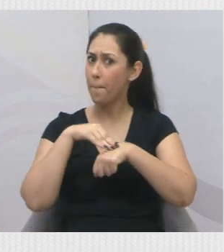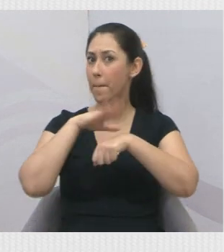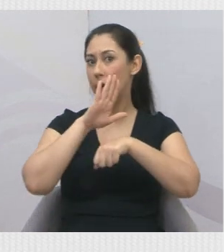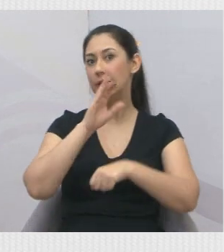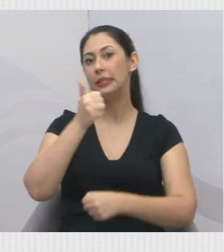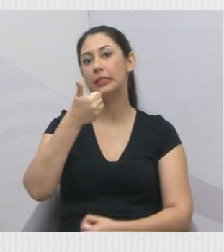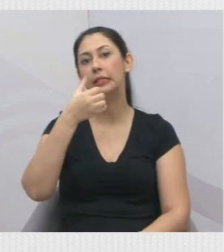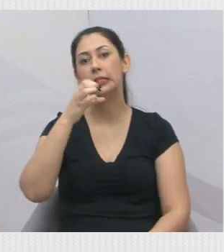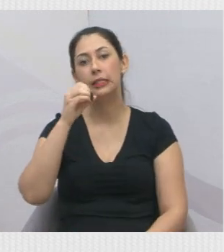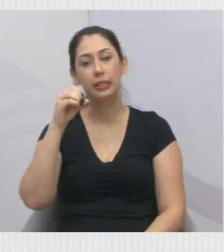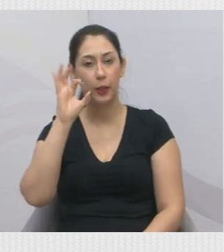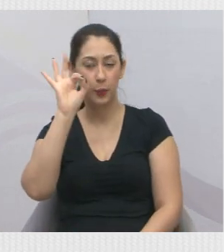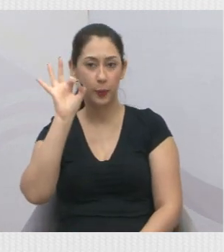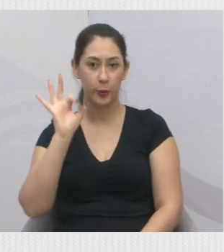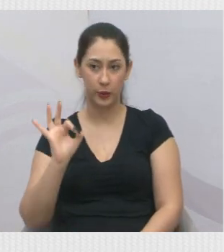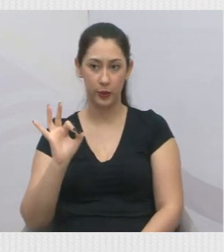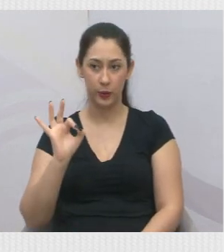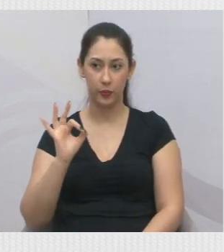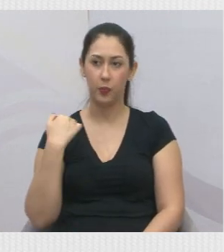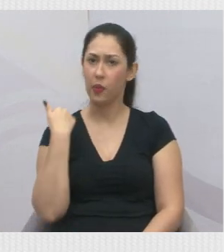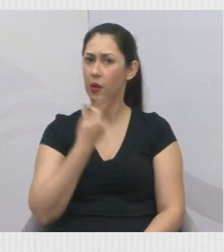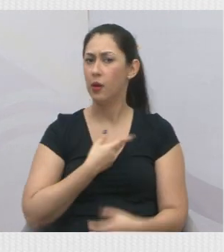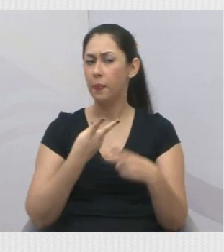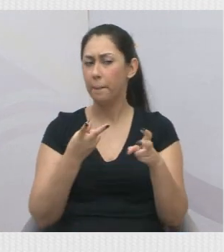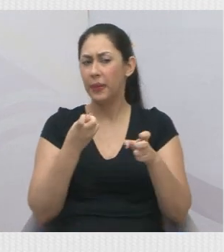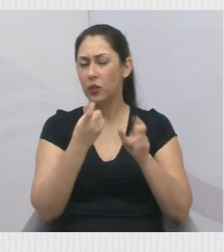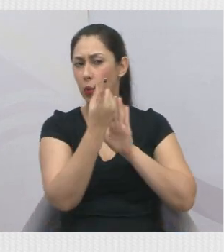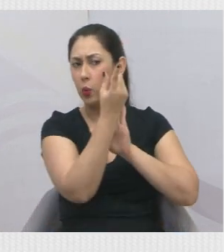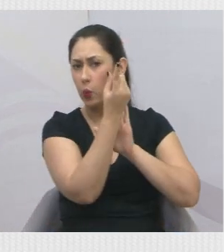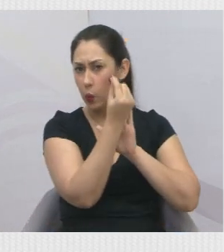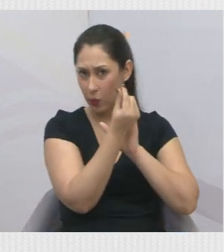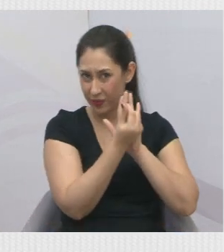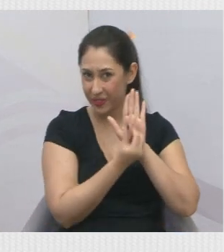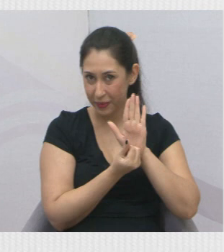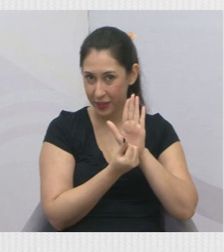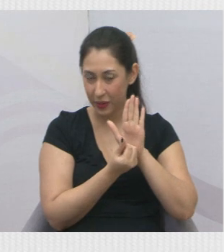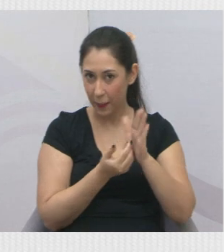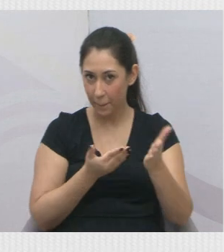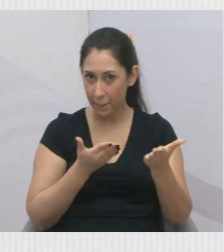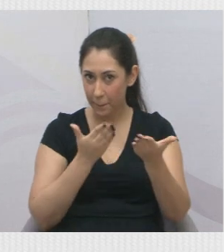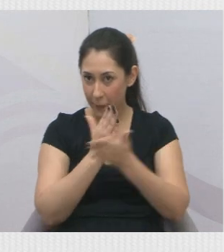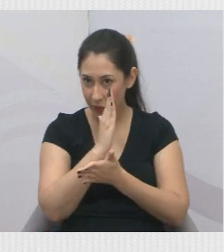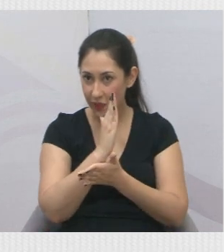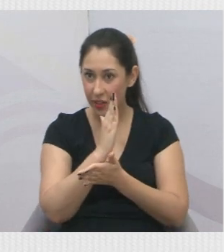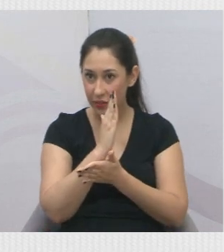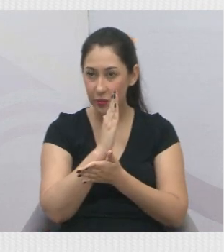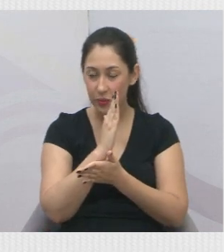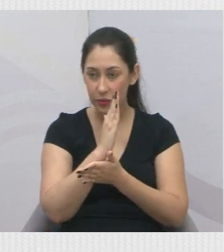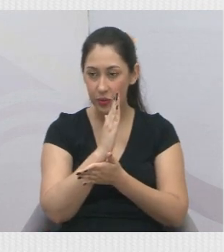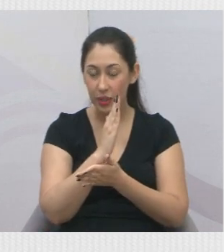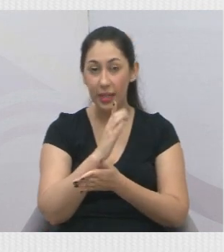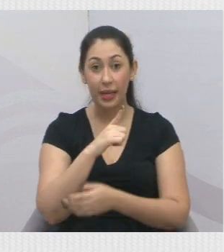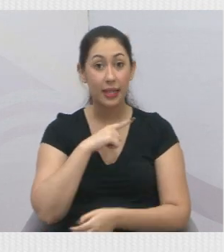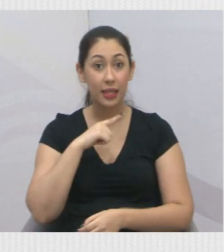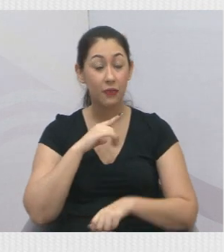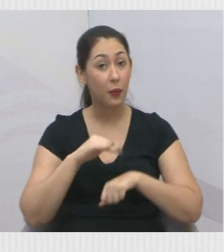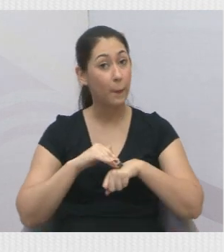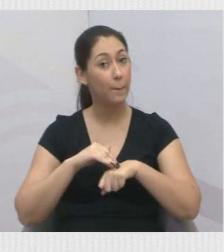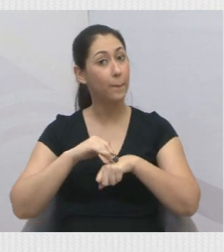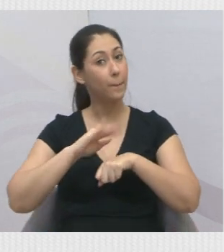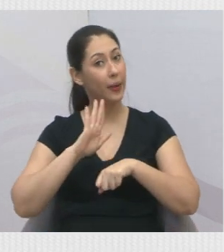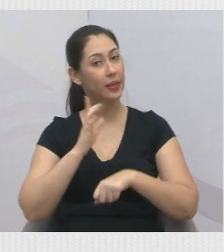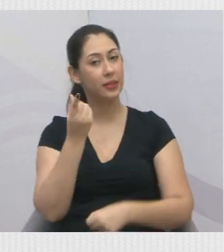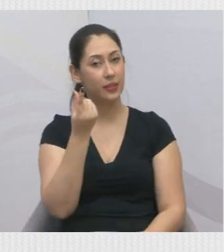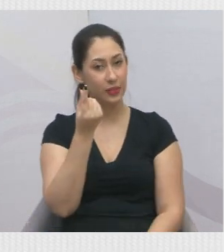114,59%. Verificamos que da meta orçada, aprovada aqui pela Câmara em 2020, gerou-se uma receita